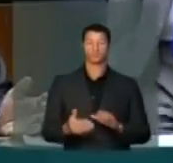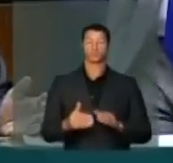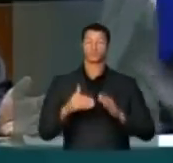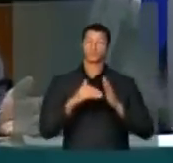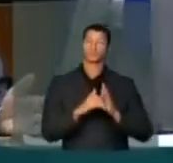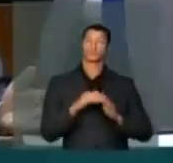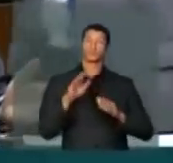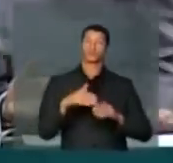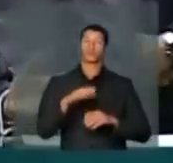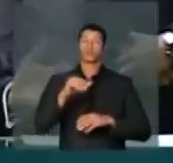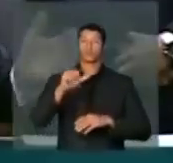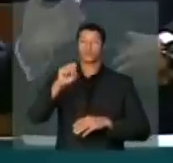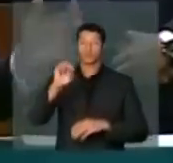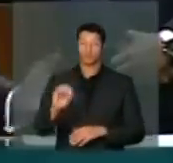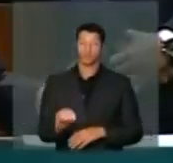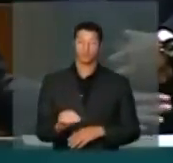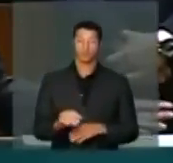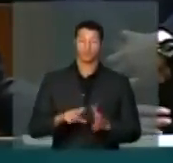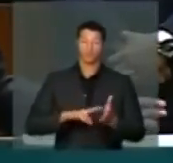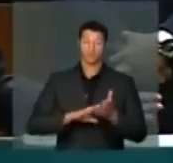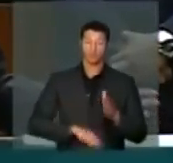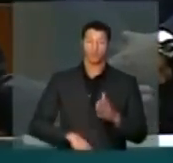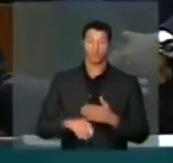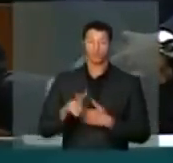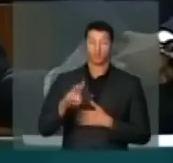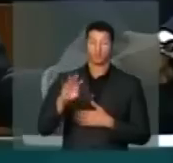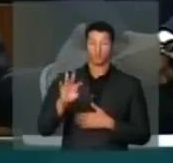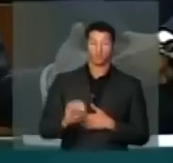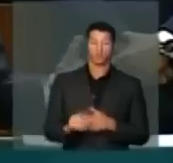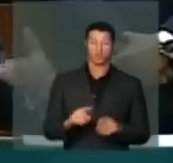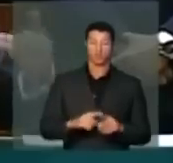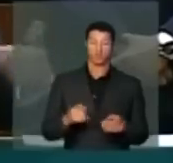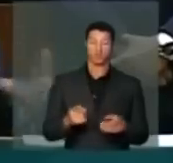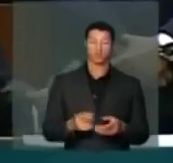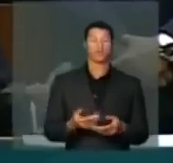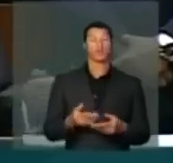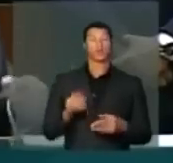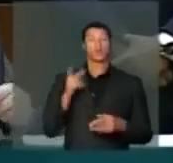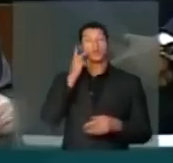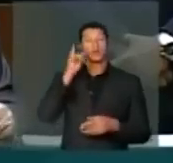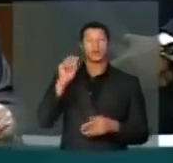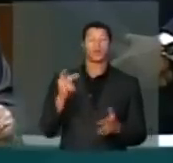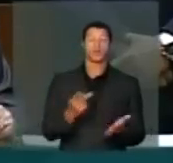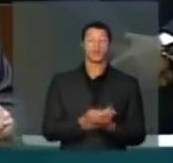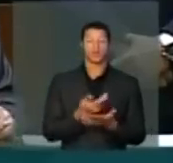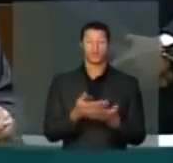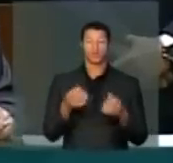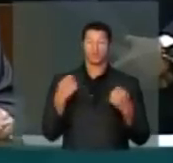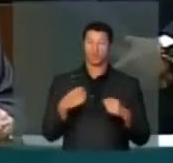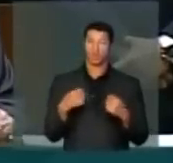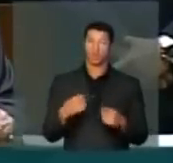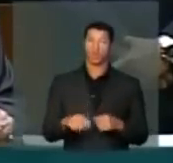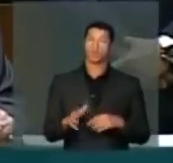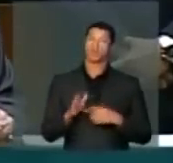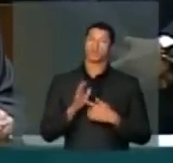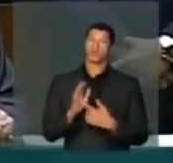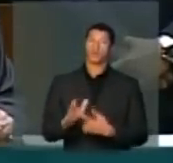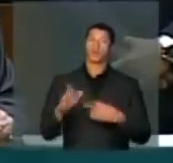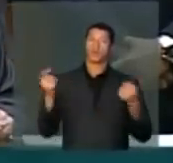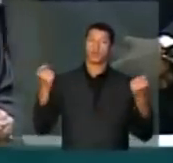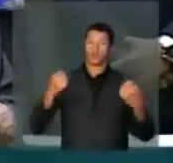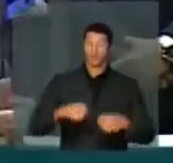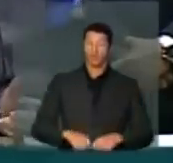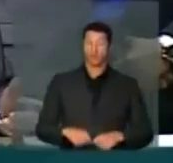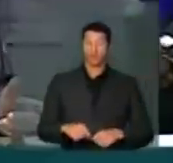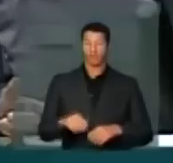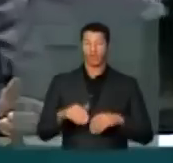Congresso, quando for o caso, derrubar esses vetos. Mas para que isso aconteça, nós precisamos demonstrar